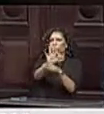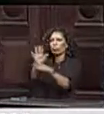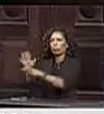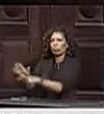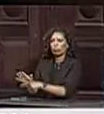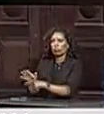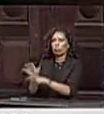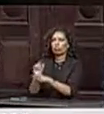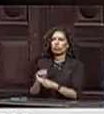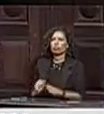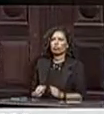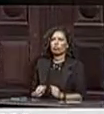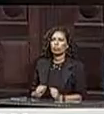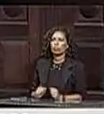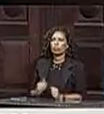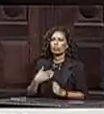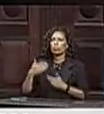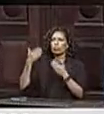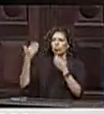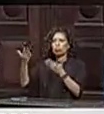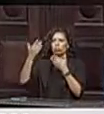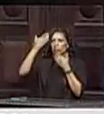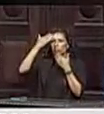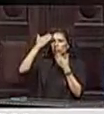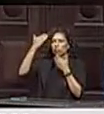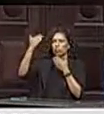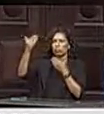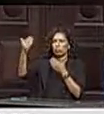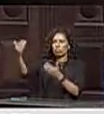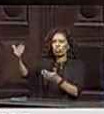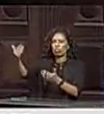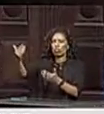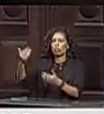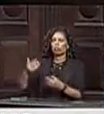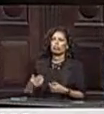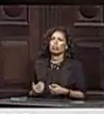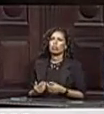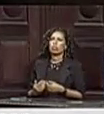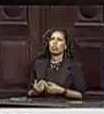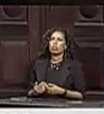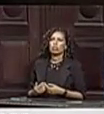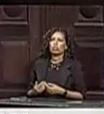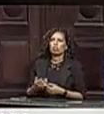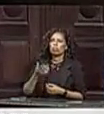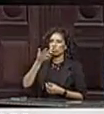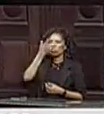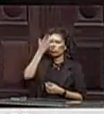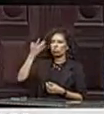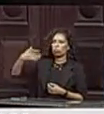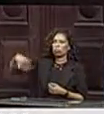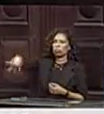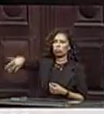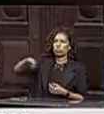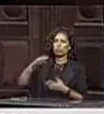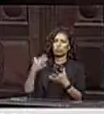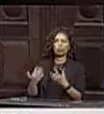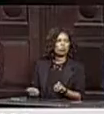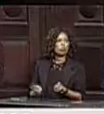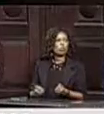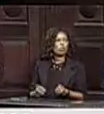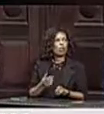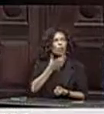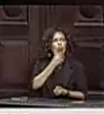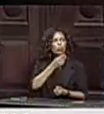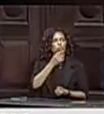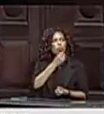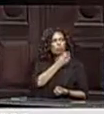frentes, especialmente durante o período de filiação ao Partido Democrático Trabalhista, o nosso PDT. Mas, senhor